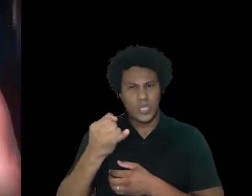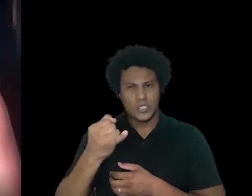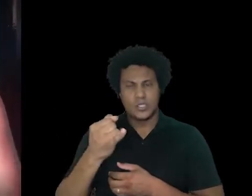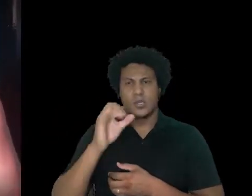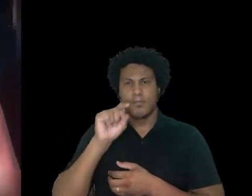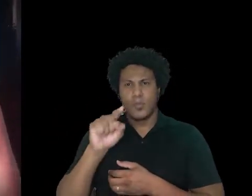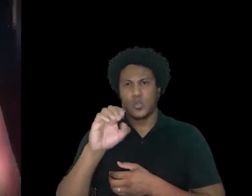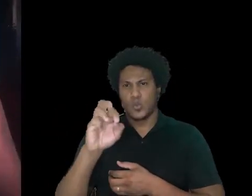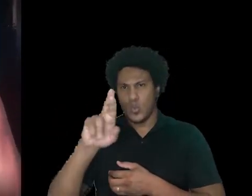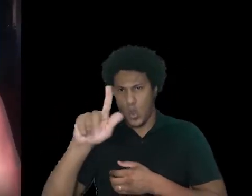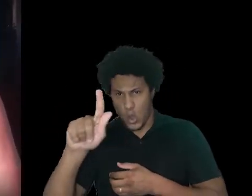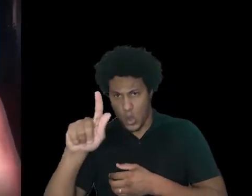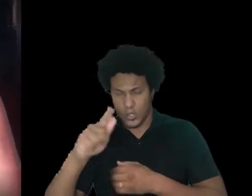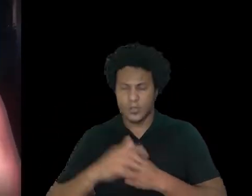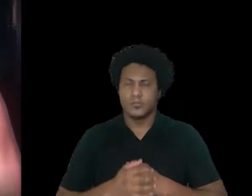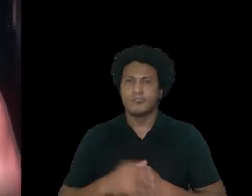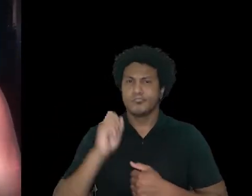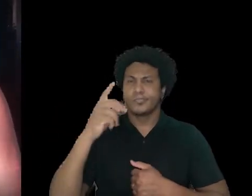né? Repetindo,